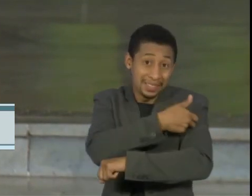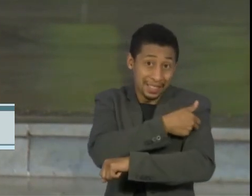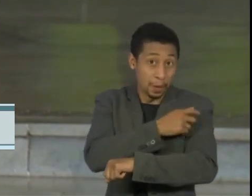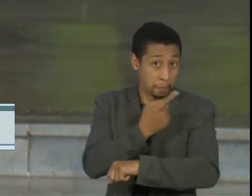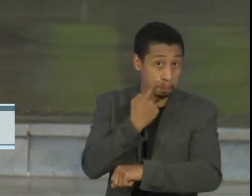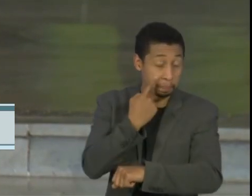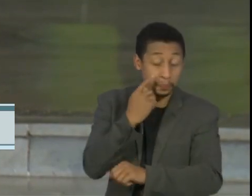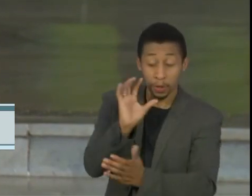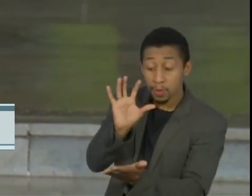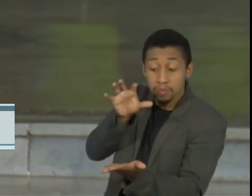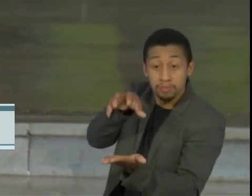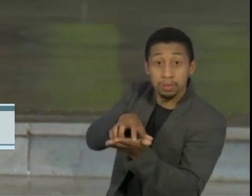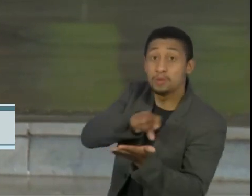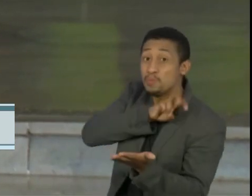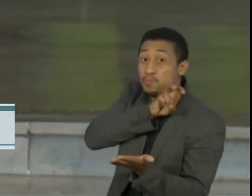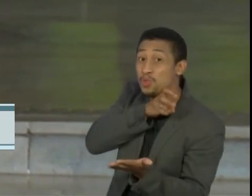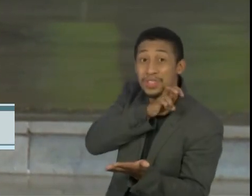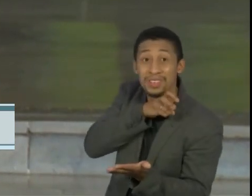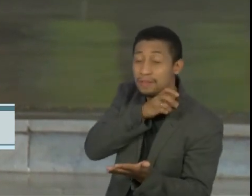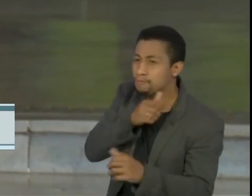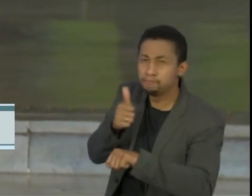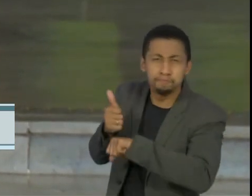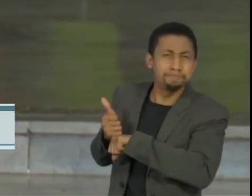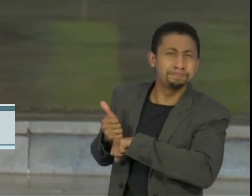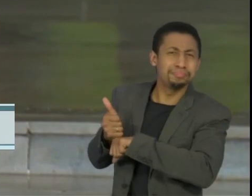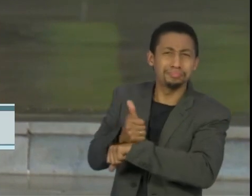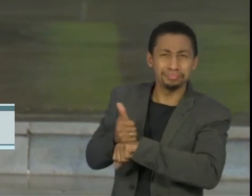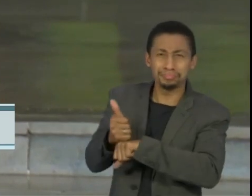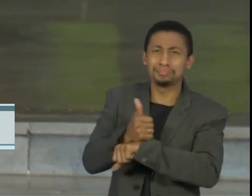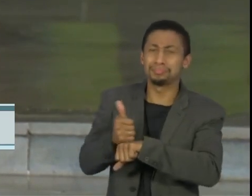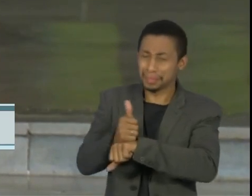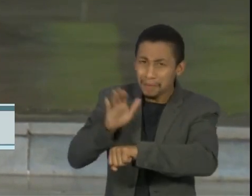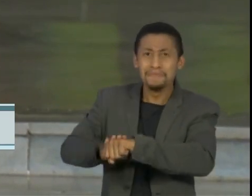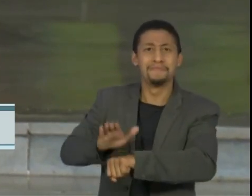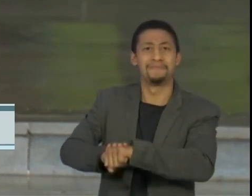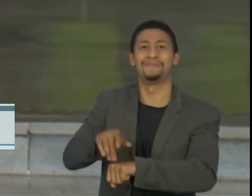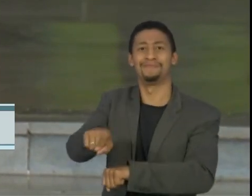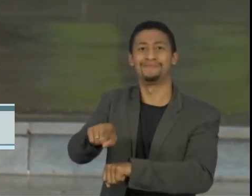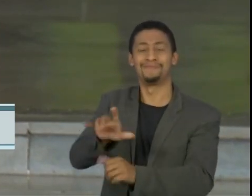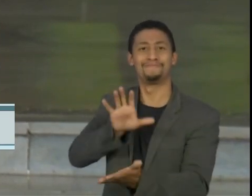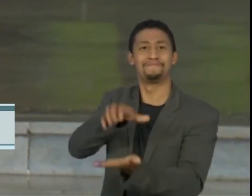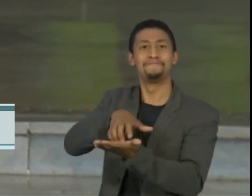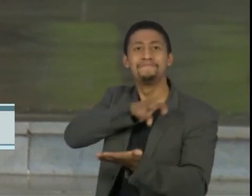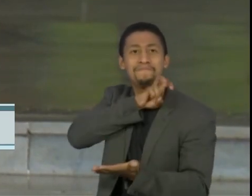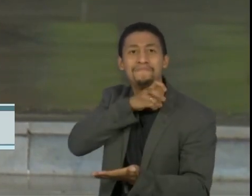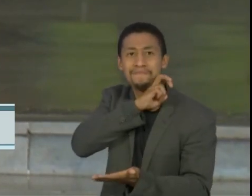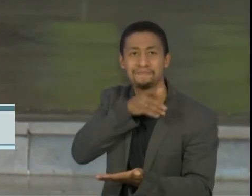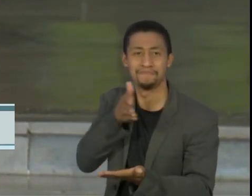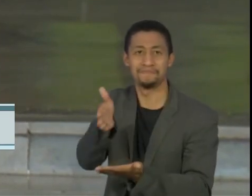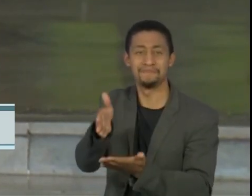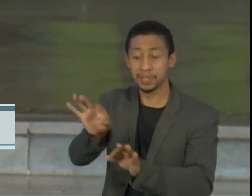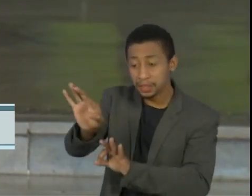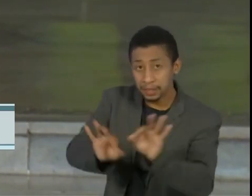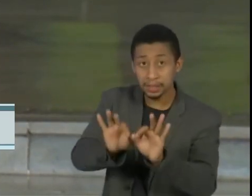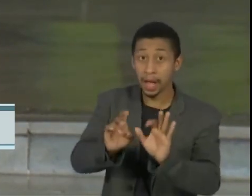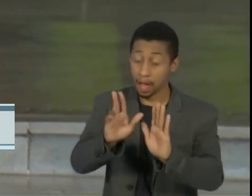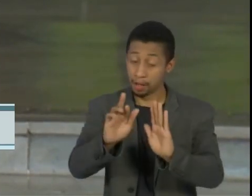Butantan domina o processo, domina essa tecnologia. Ele não domina a receita de bolo, mas